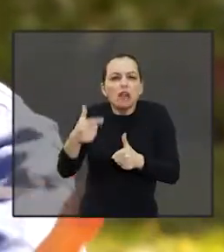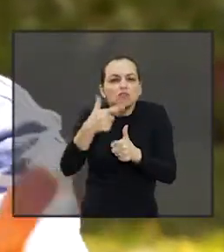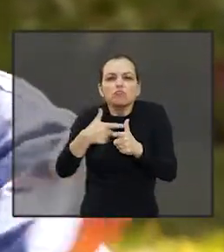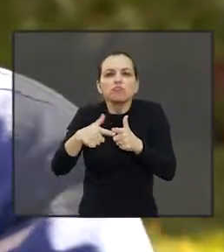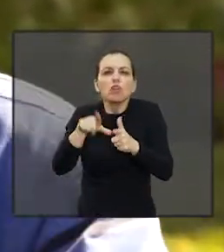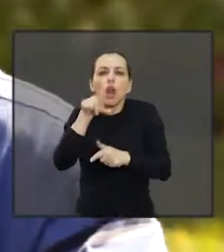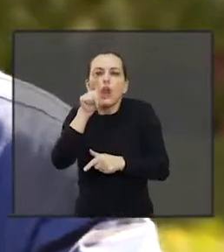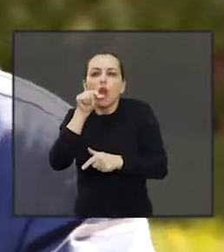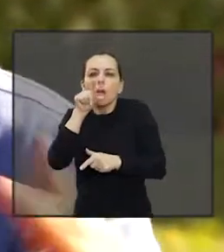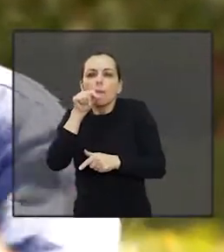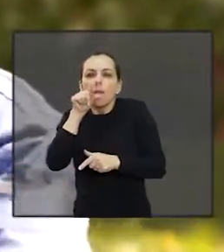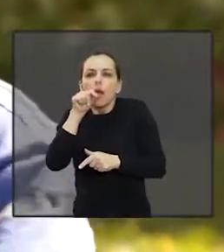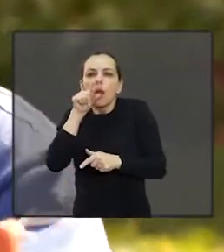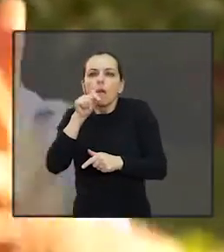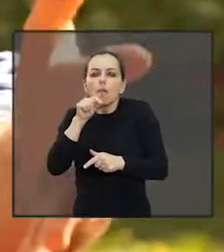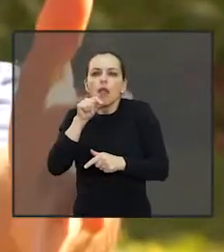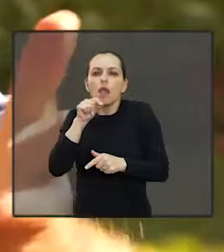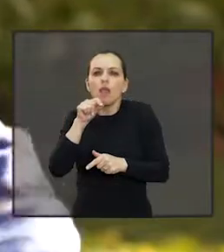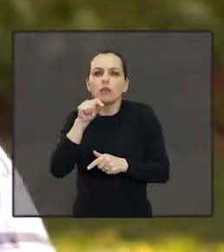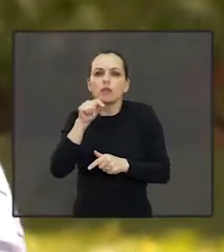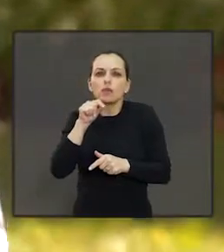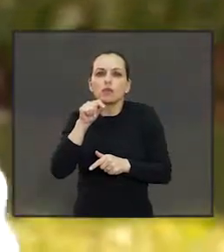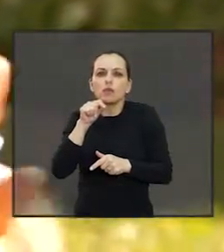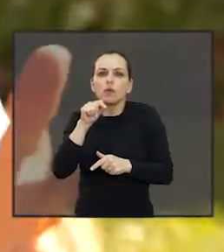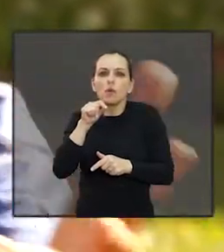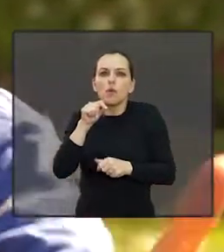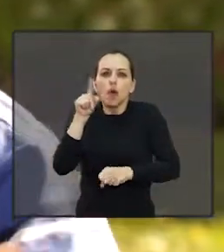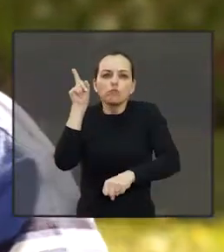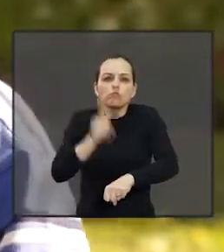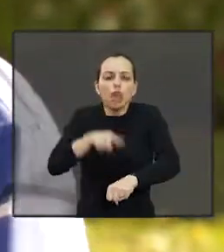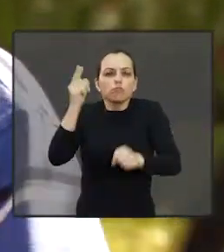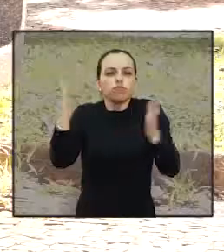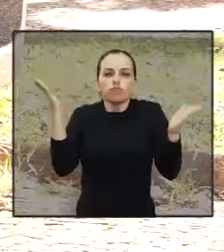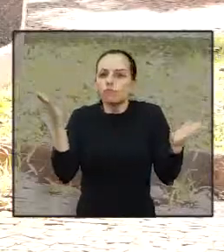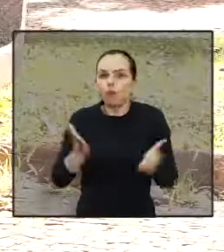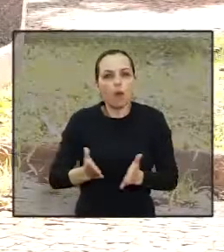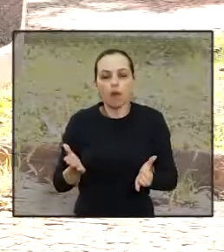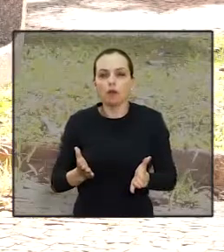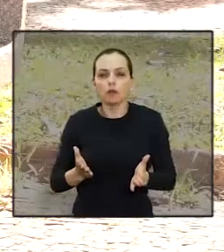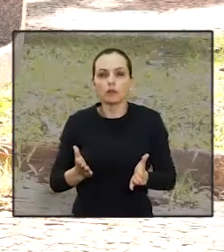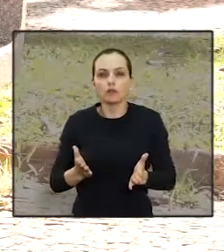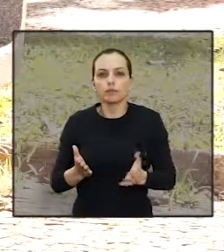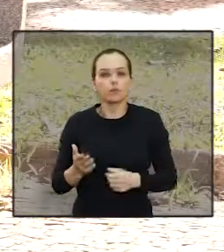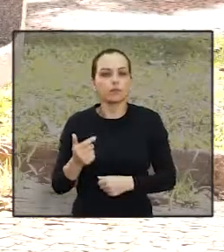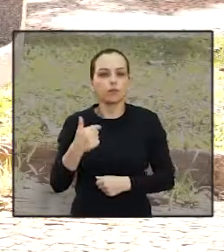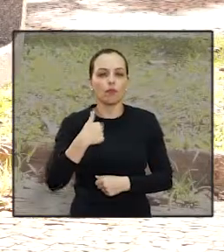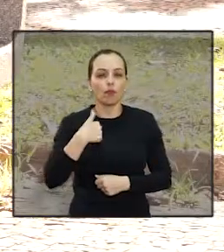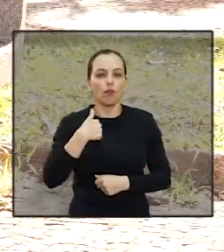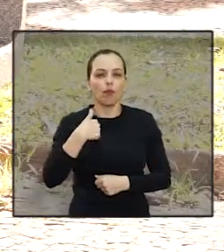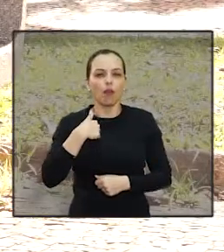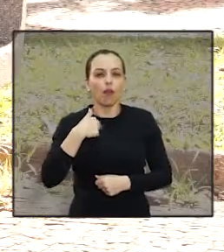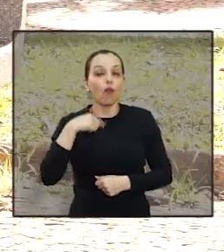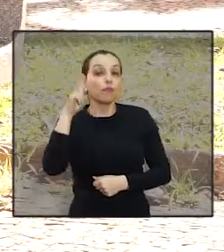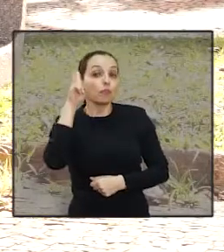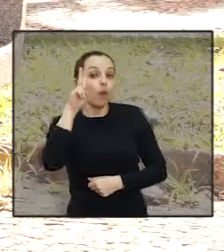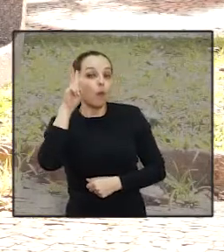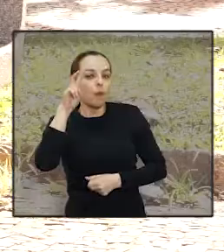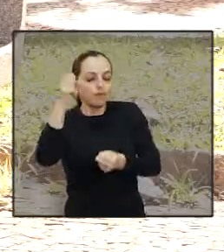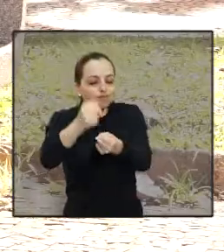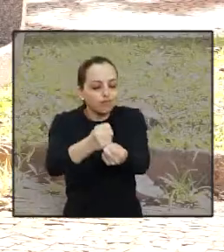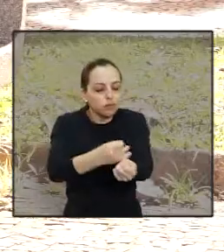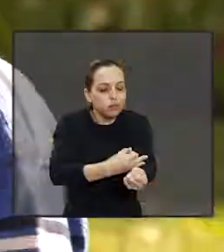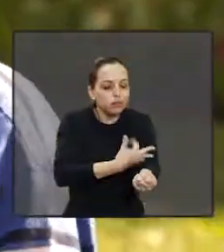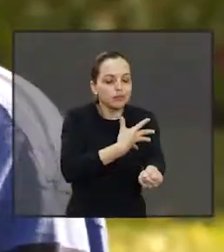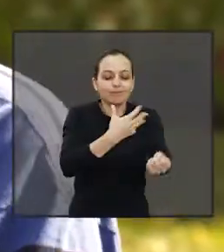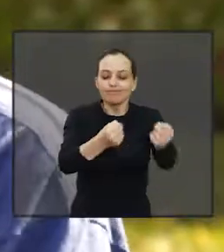fez poesia para o passarinho, faz poesia. Nossa, está fazendo aqui em tempo real. Ele é poeta, poeta, poeta. E eu, até hoje isso me arrepia um